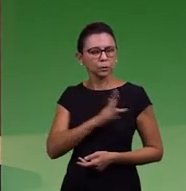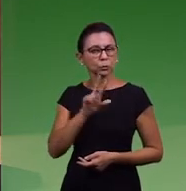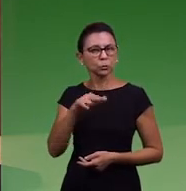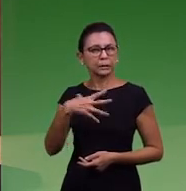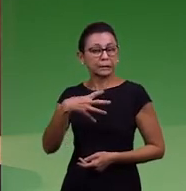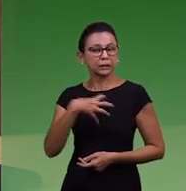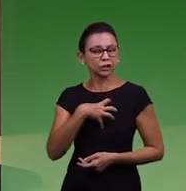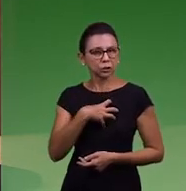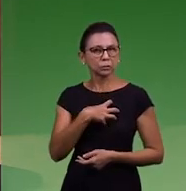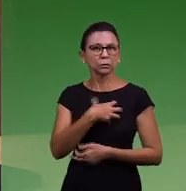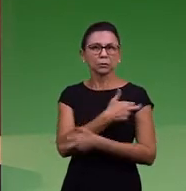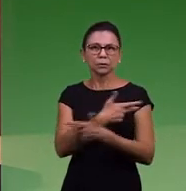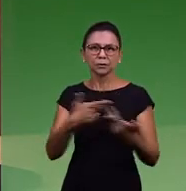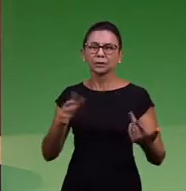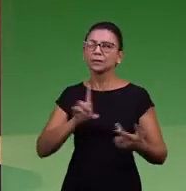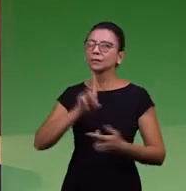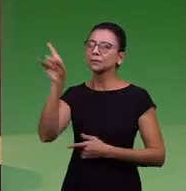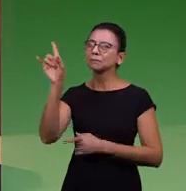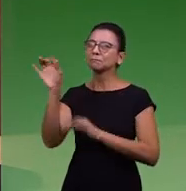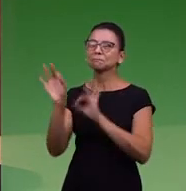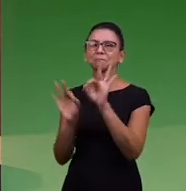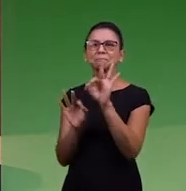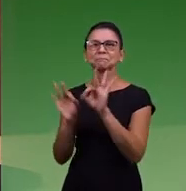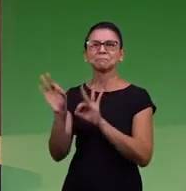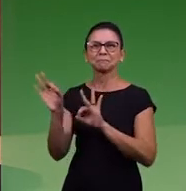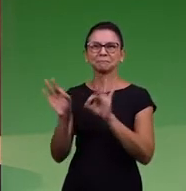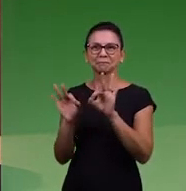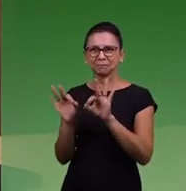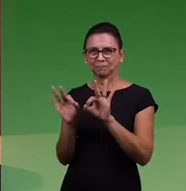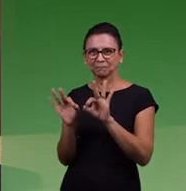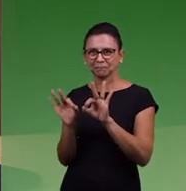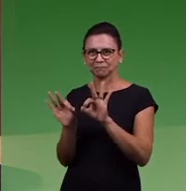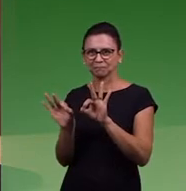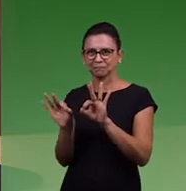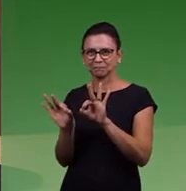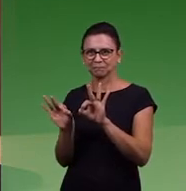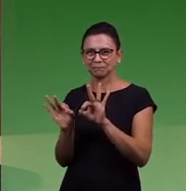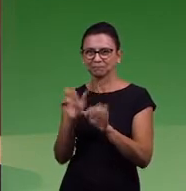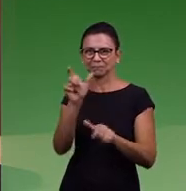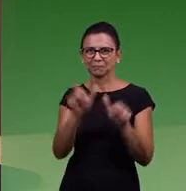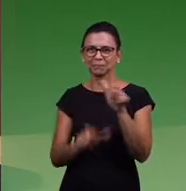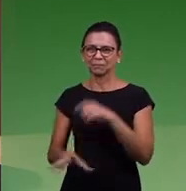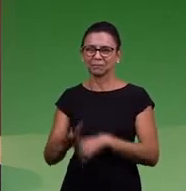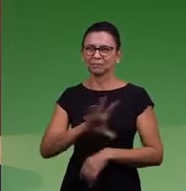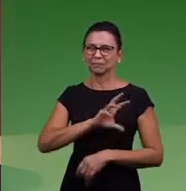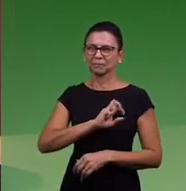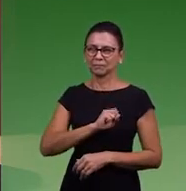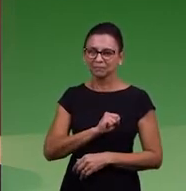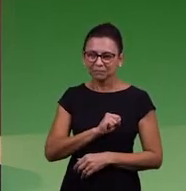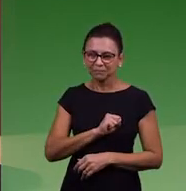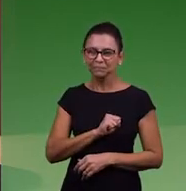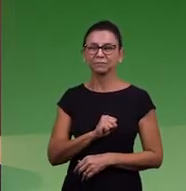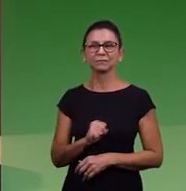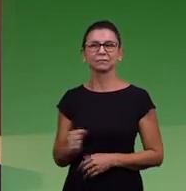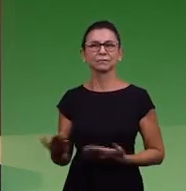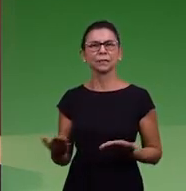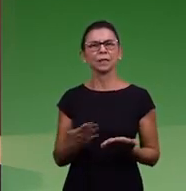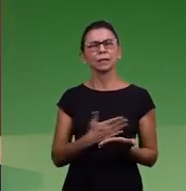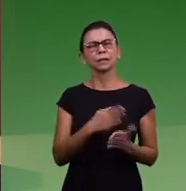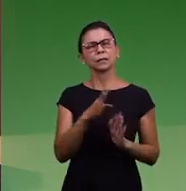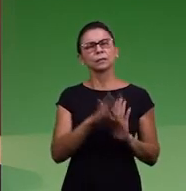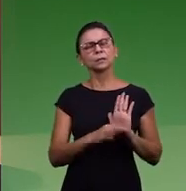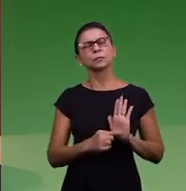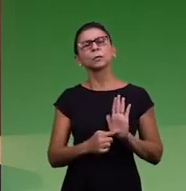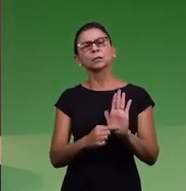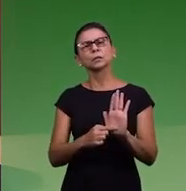coração do homem, são as que Deus preparou para os que o amam. Então, a partir desse texto, nós estamos dizendo o